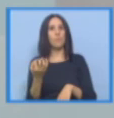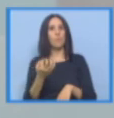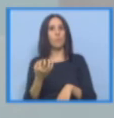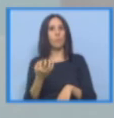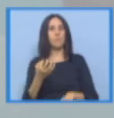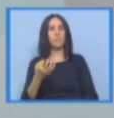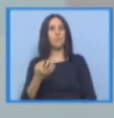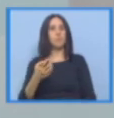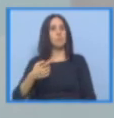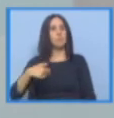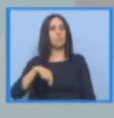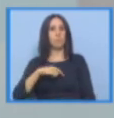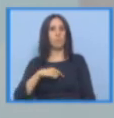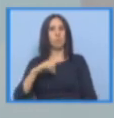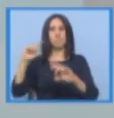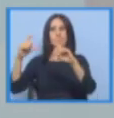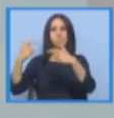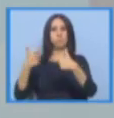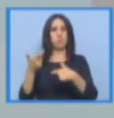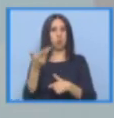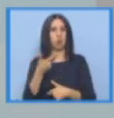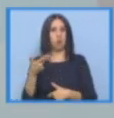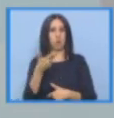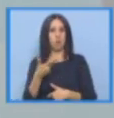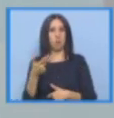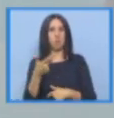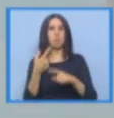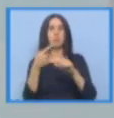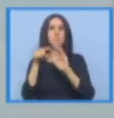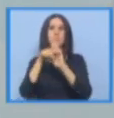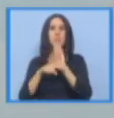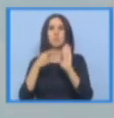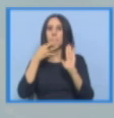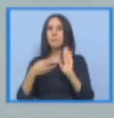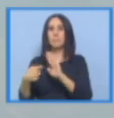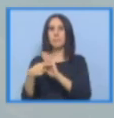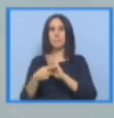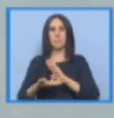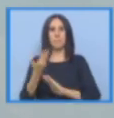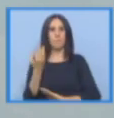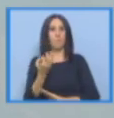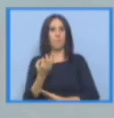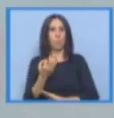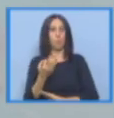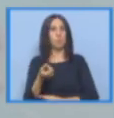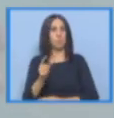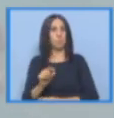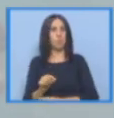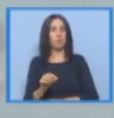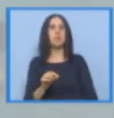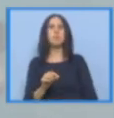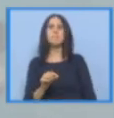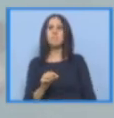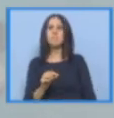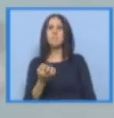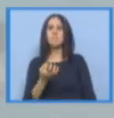estivemos sobre o domínio da Troika, com todas as medidas de maior pressão que havia também. De alguma